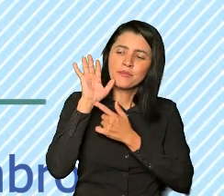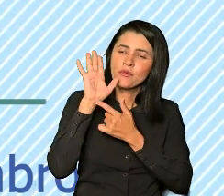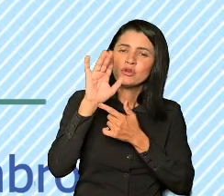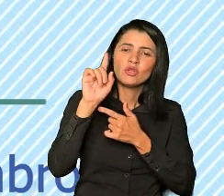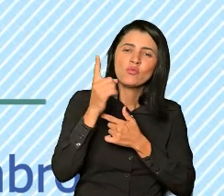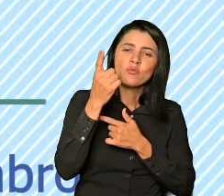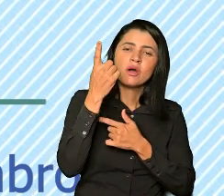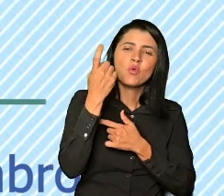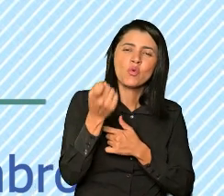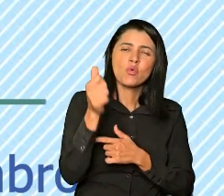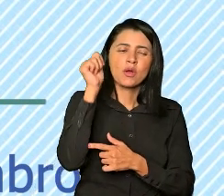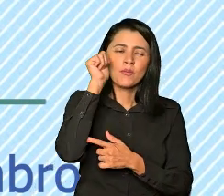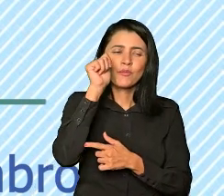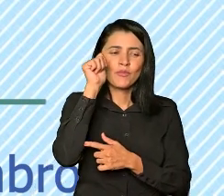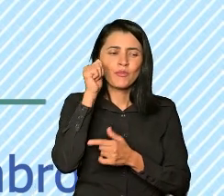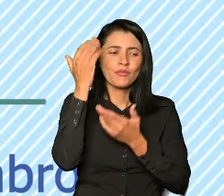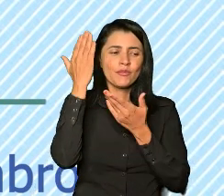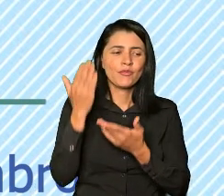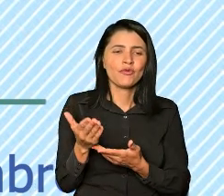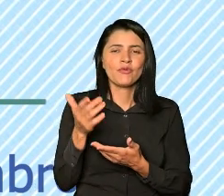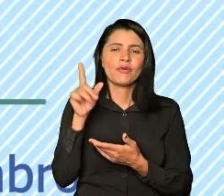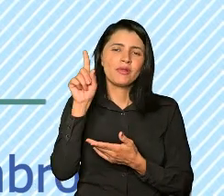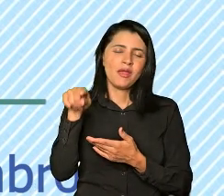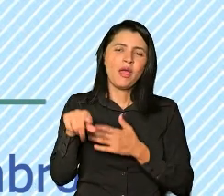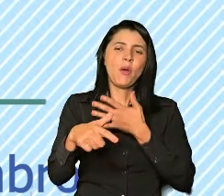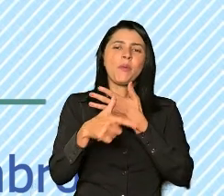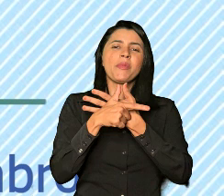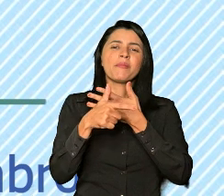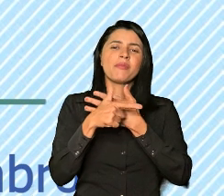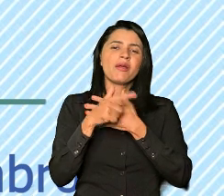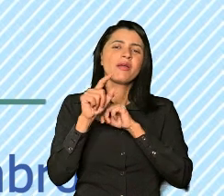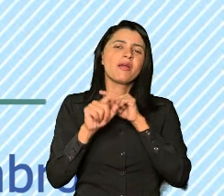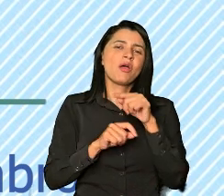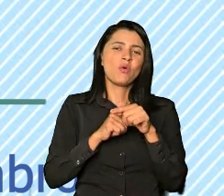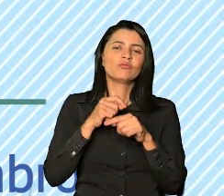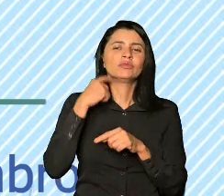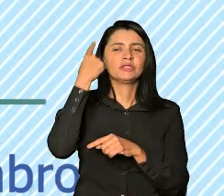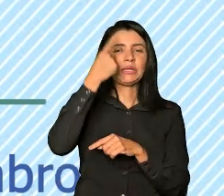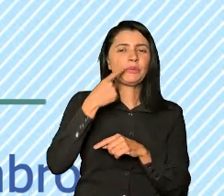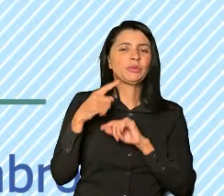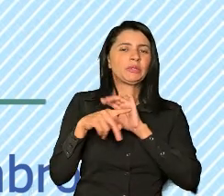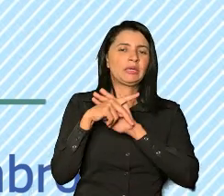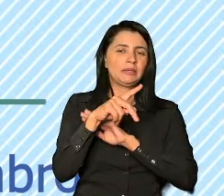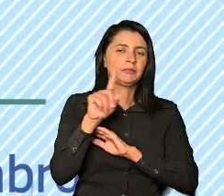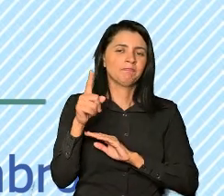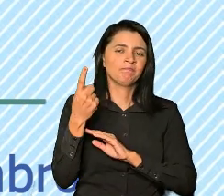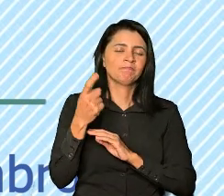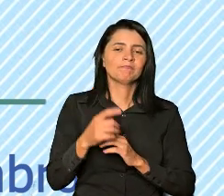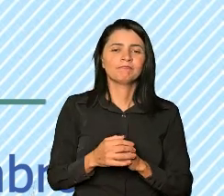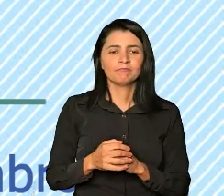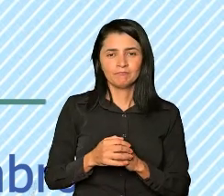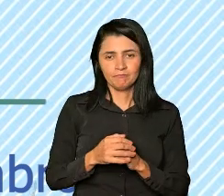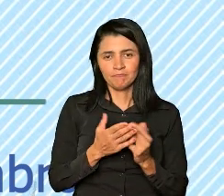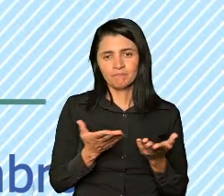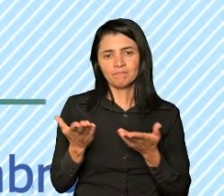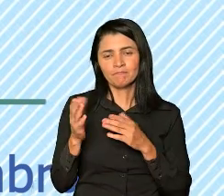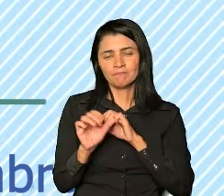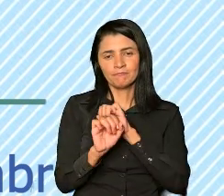uma mulher exercendo o papel de deputada constituinte. Pode passar.